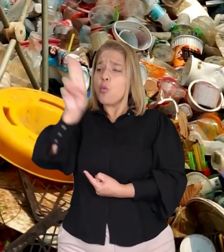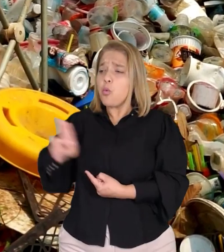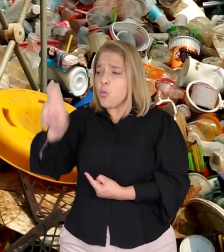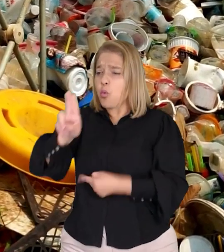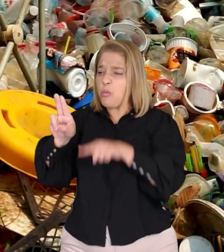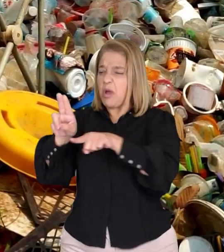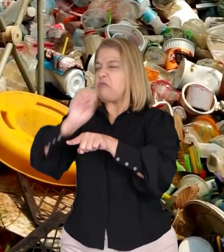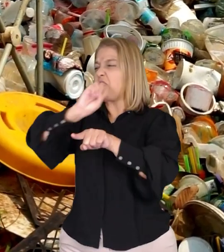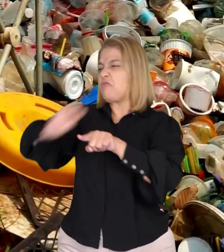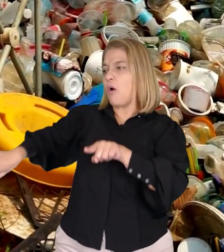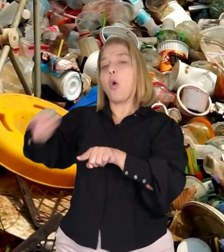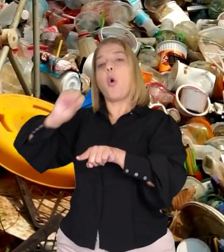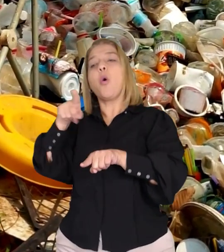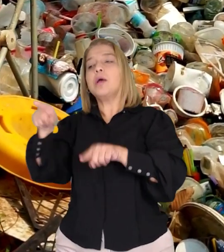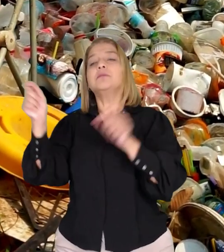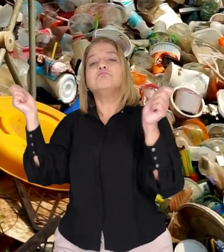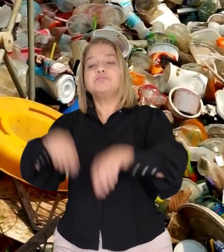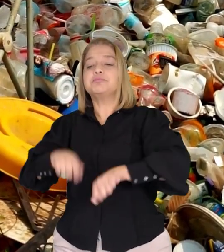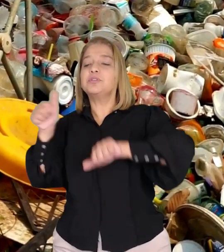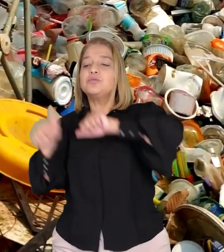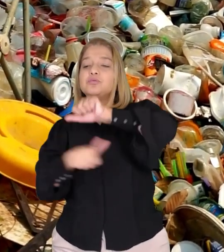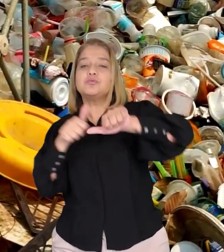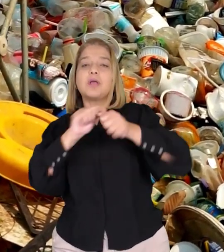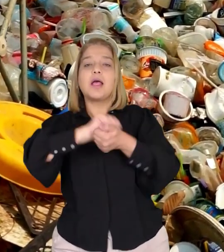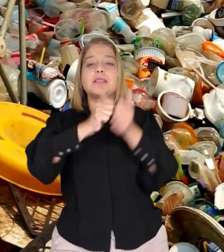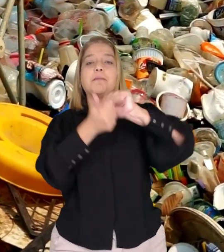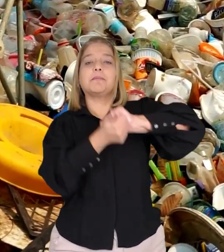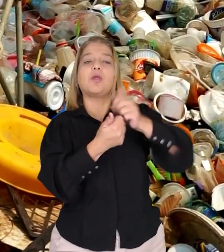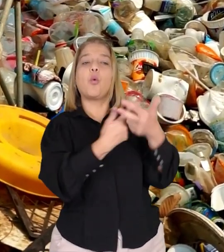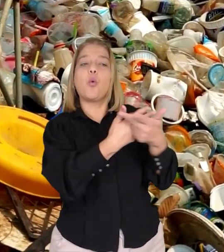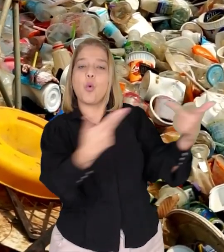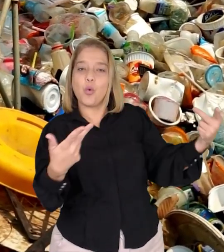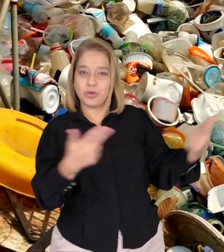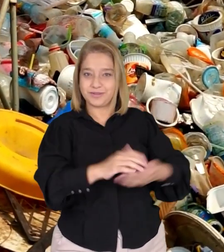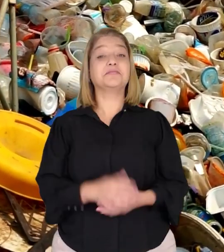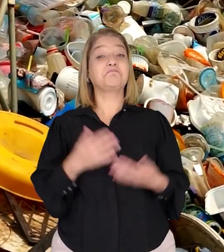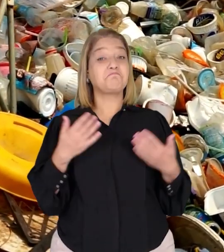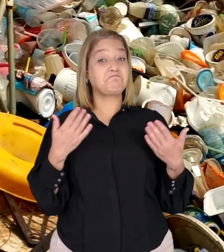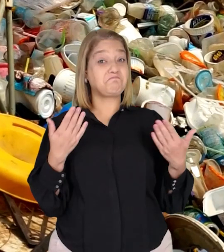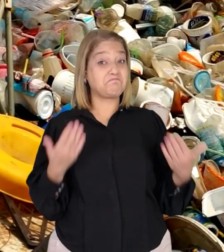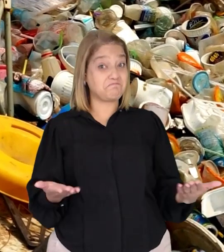uma vez ou consegue adaptar para diferentes funções?